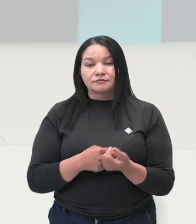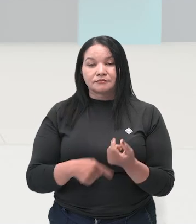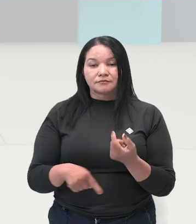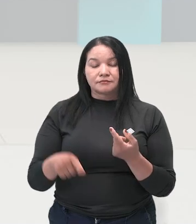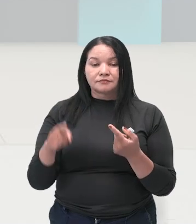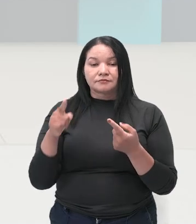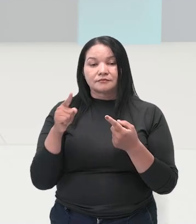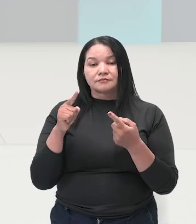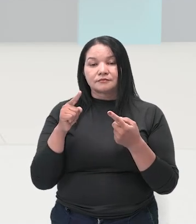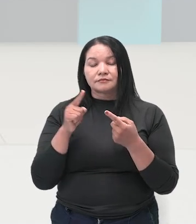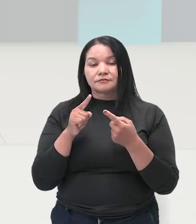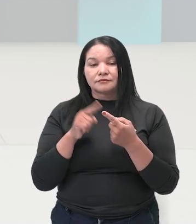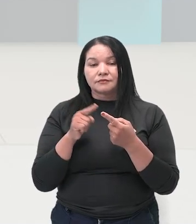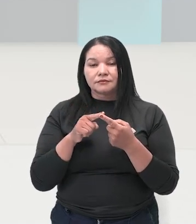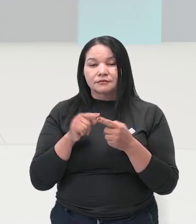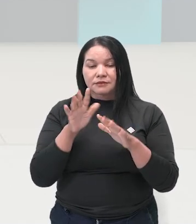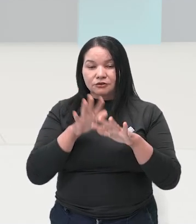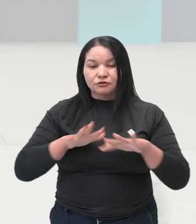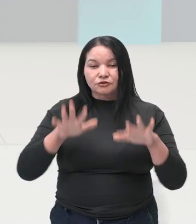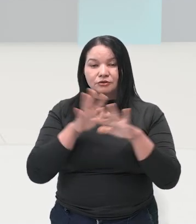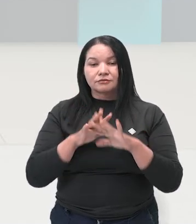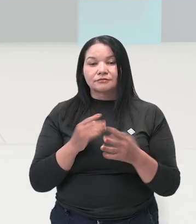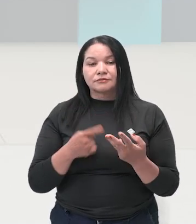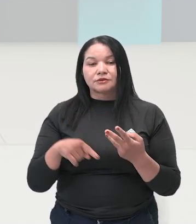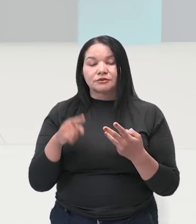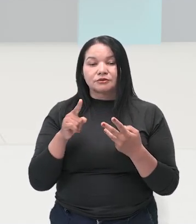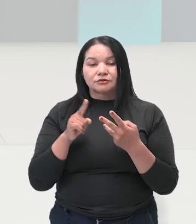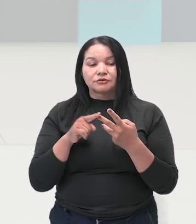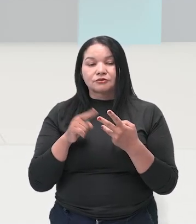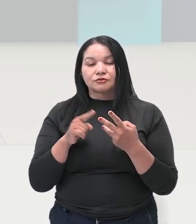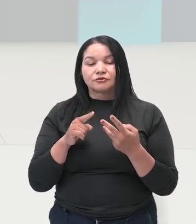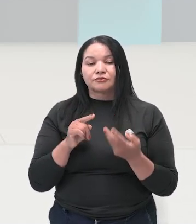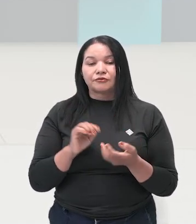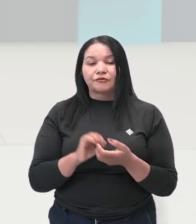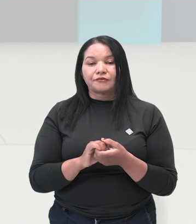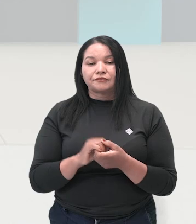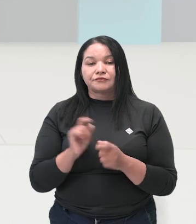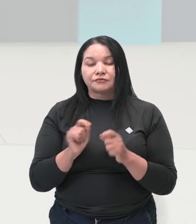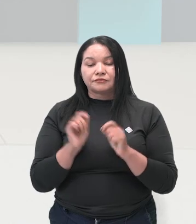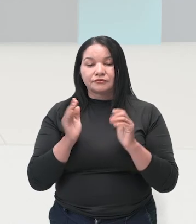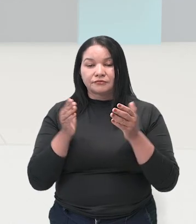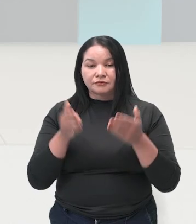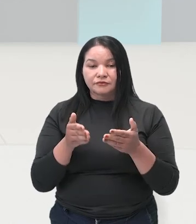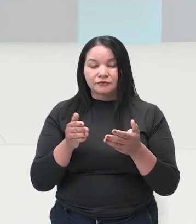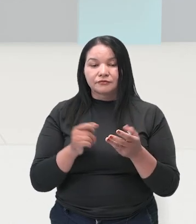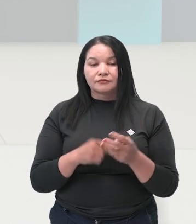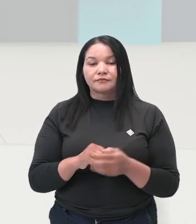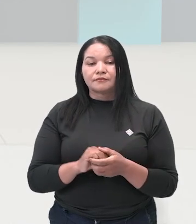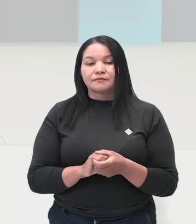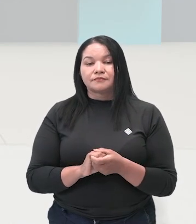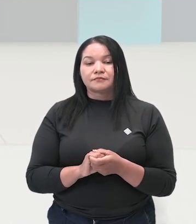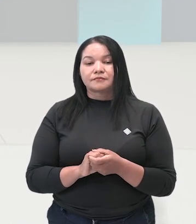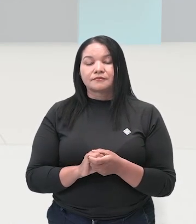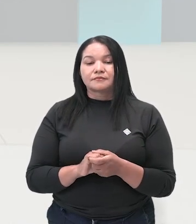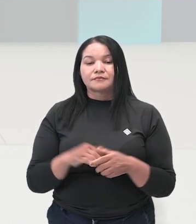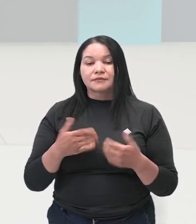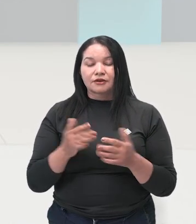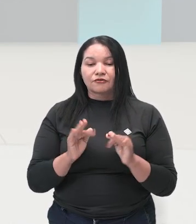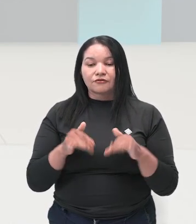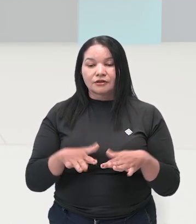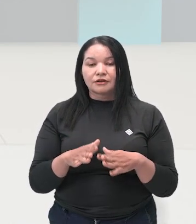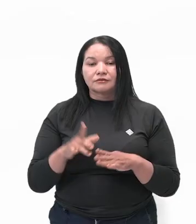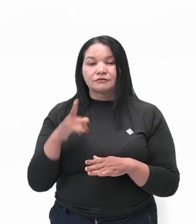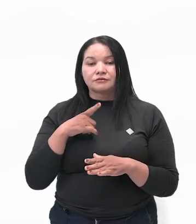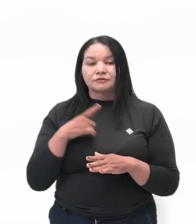skimming é o geral, scanning é específico, ok? E para finalizar, nós temos